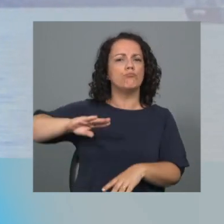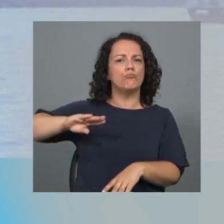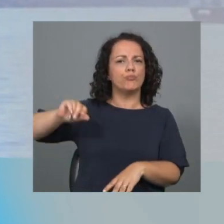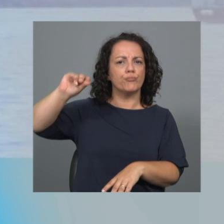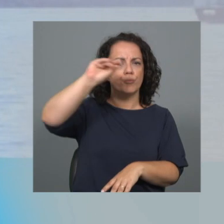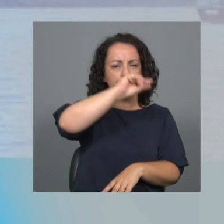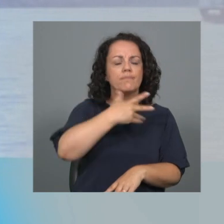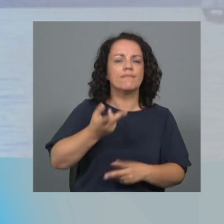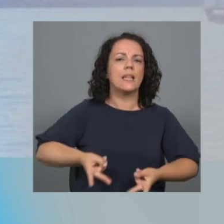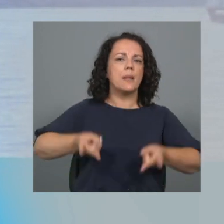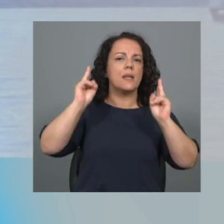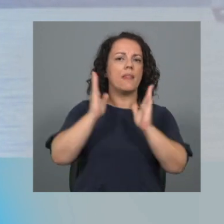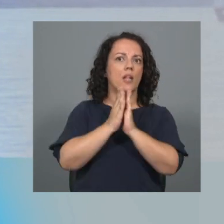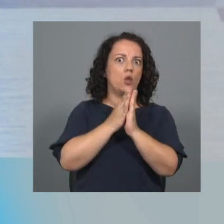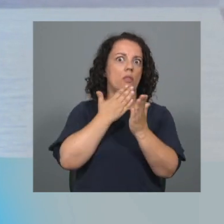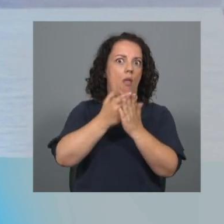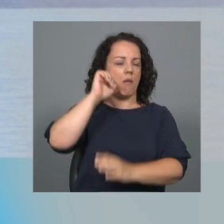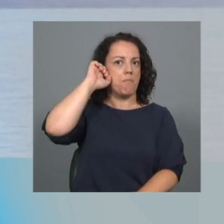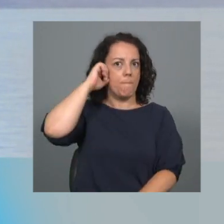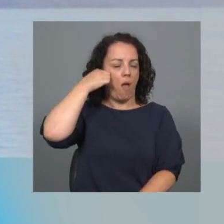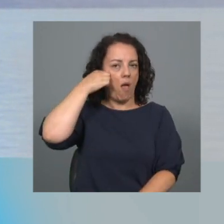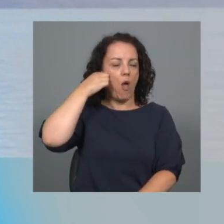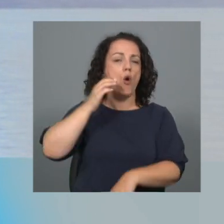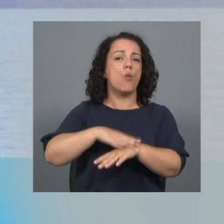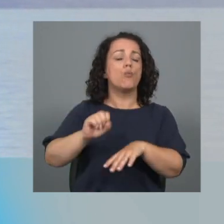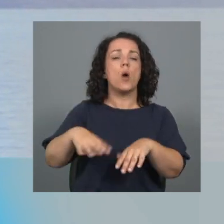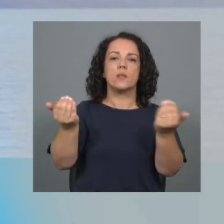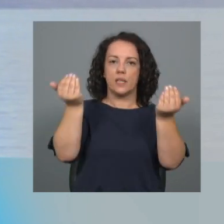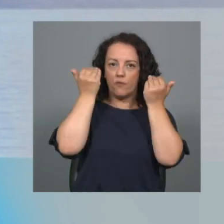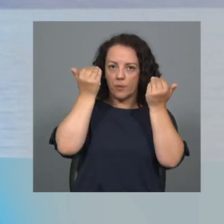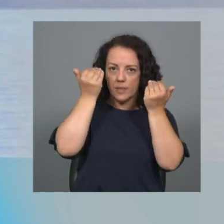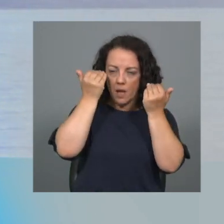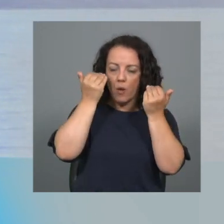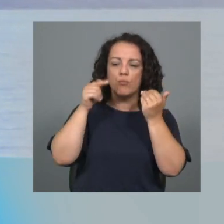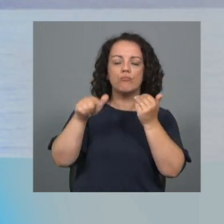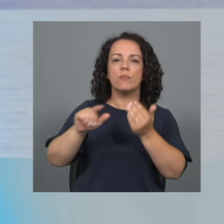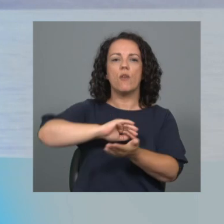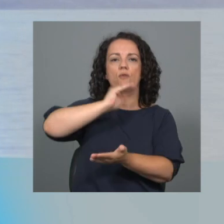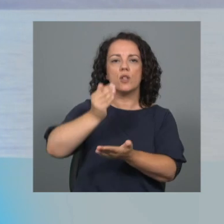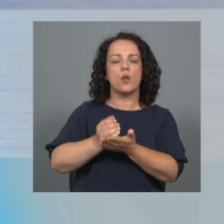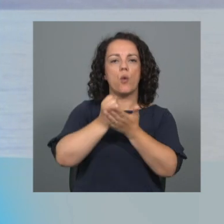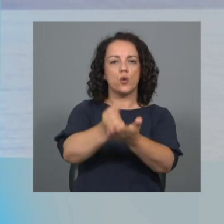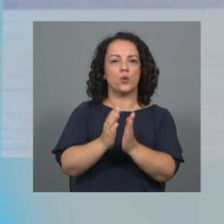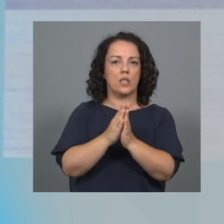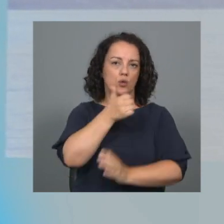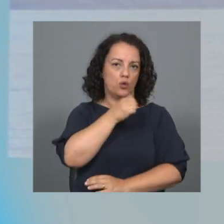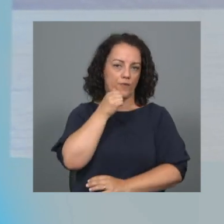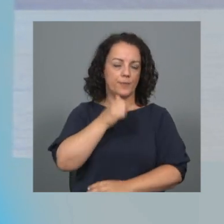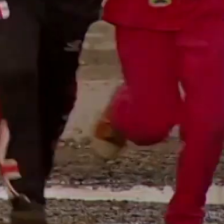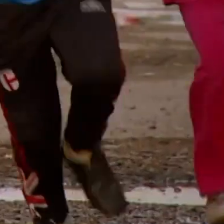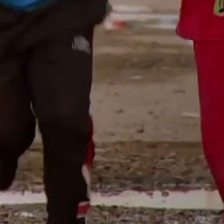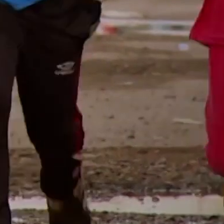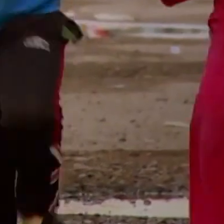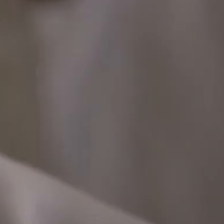liberdade religiosa é posta em causa através da informação da Fundação Ajuda à Igreja que Sofre.